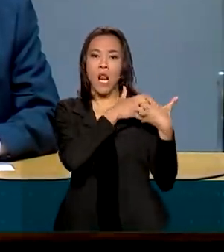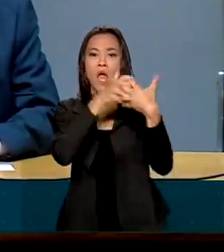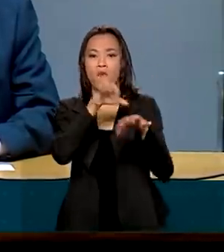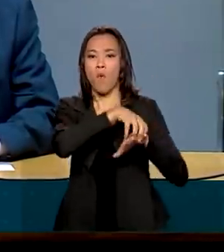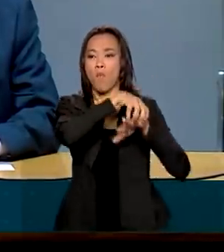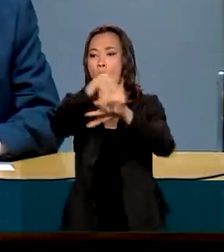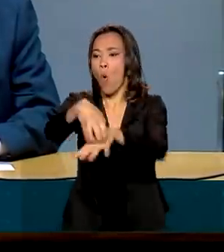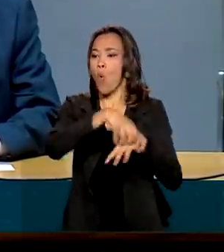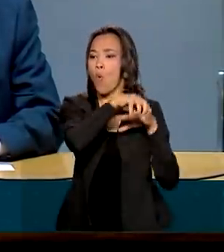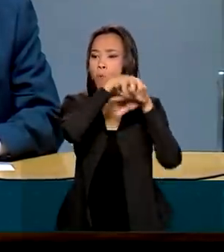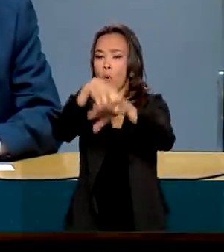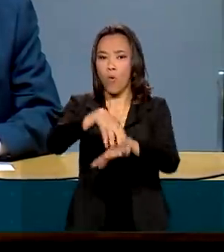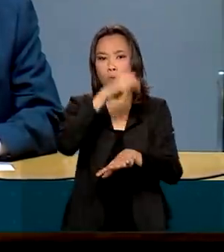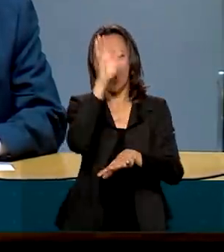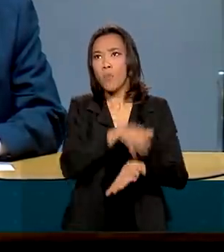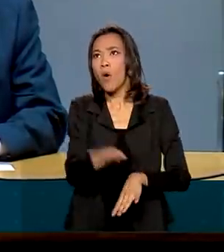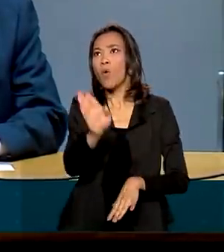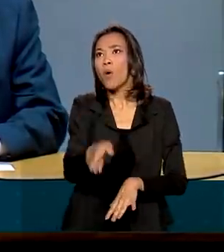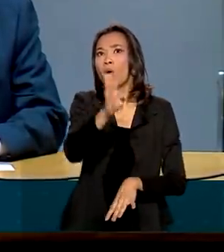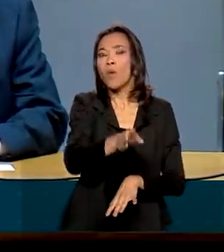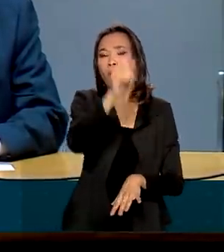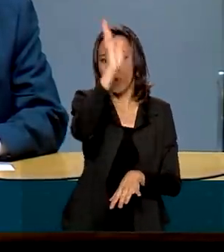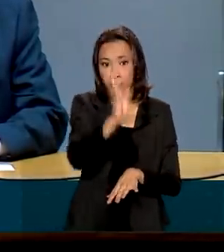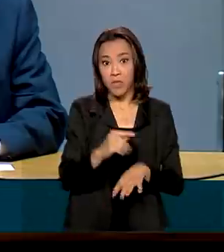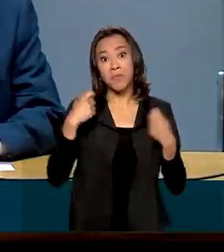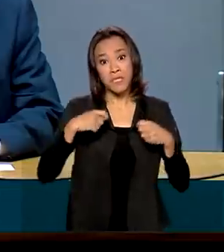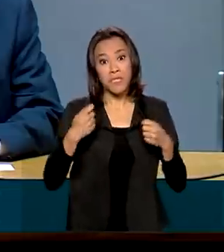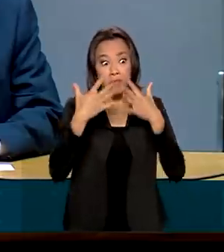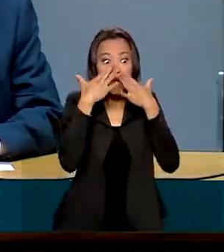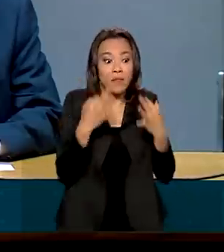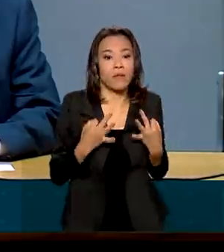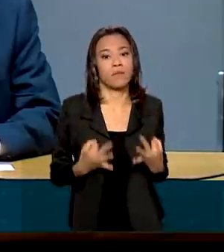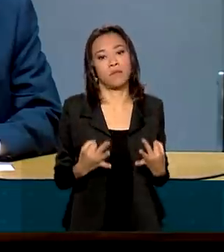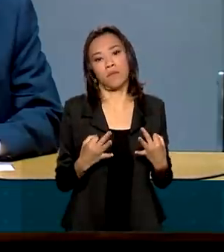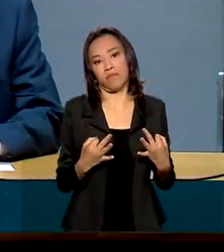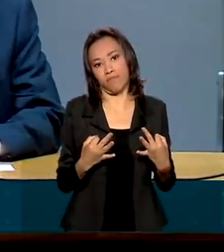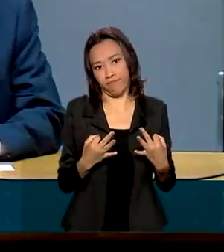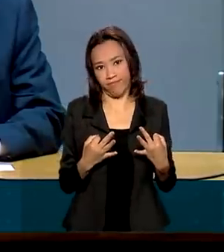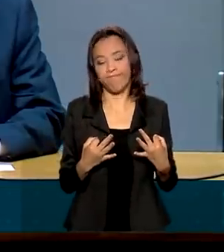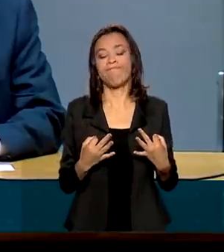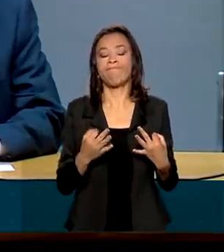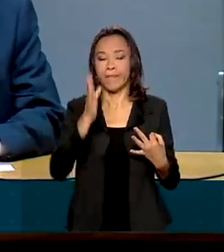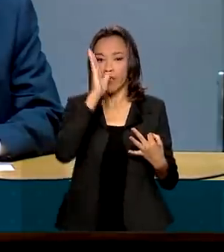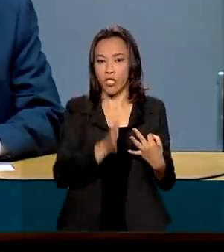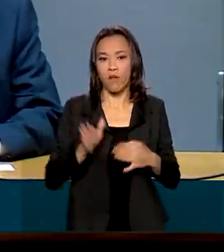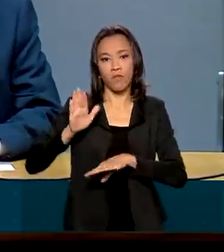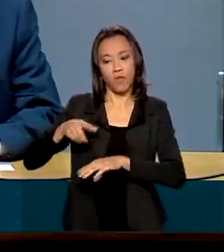pelo Brasil merece ter uma atenção da nossa parte. E